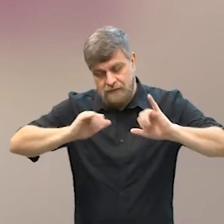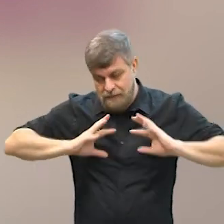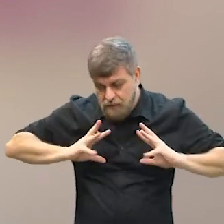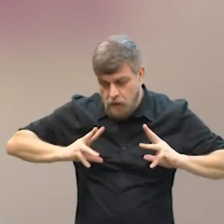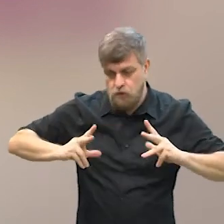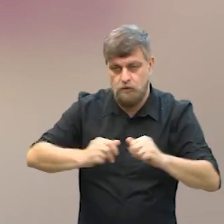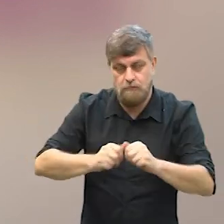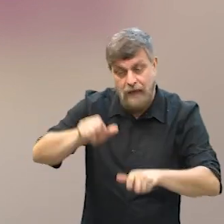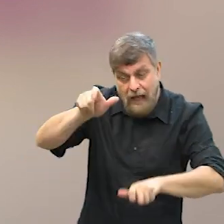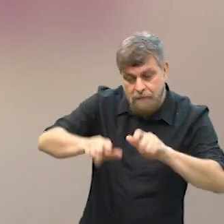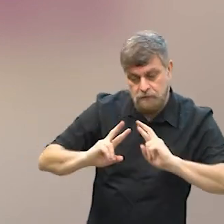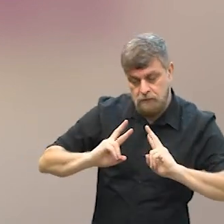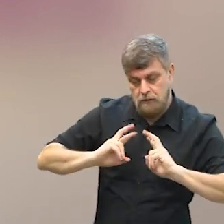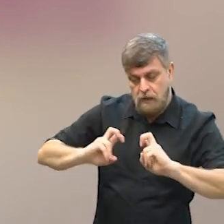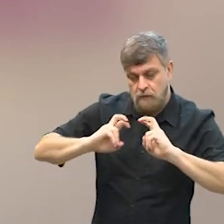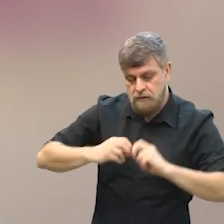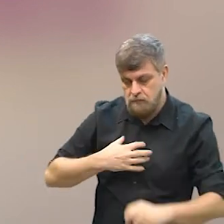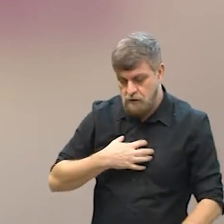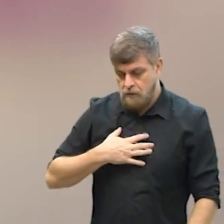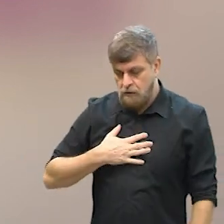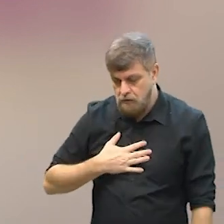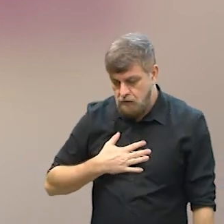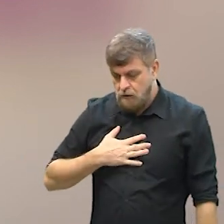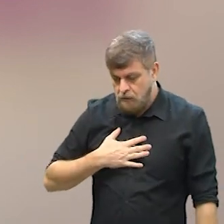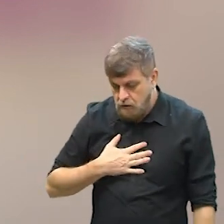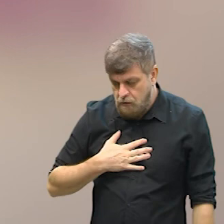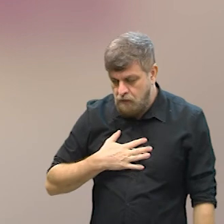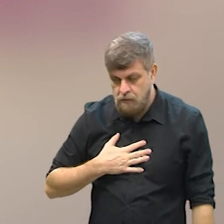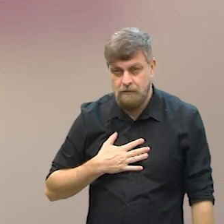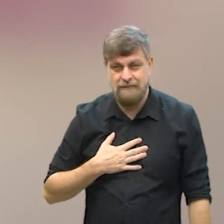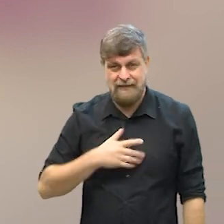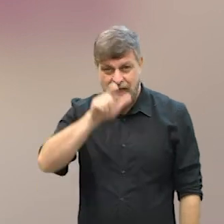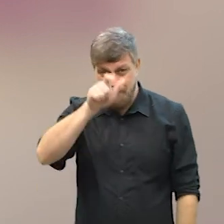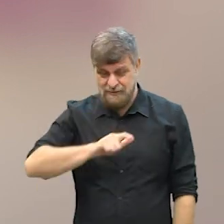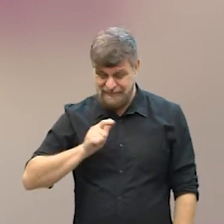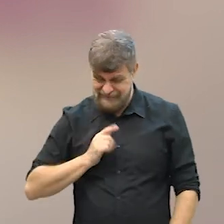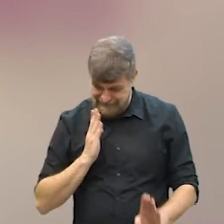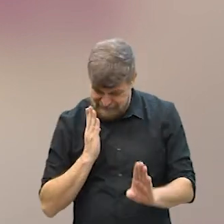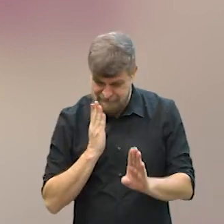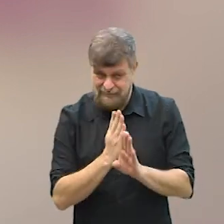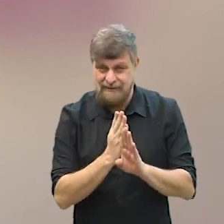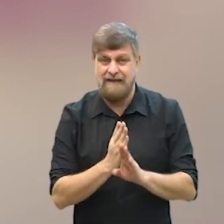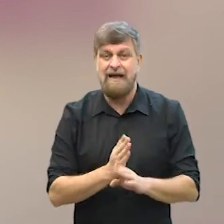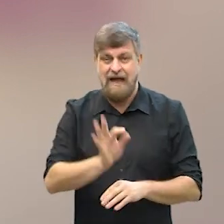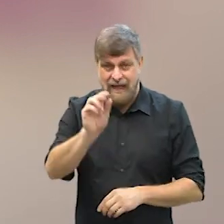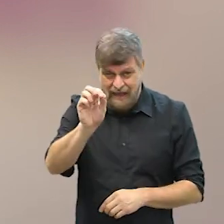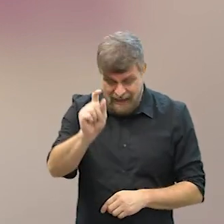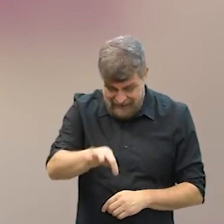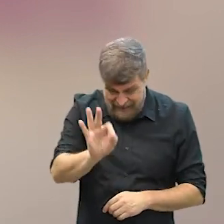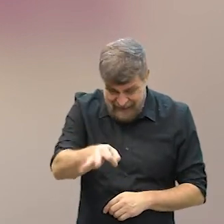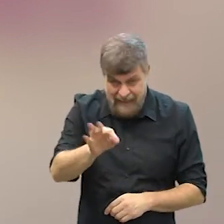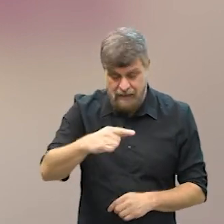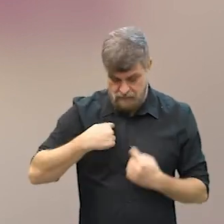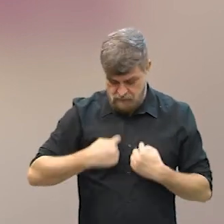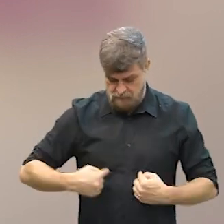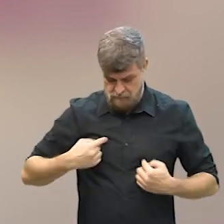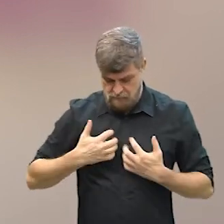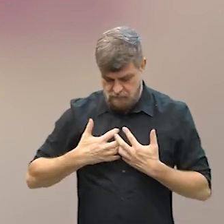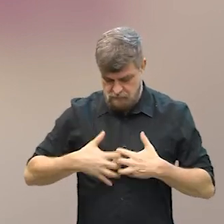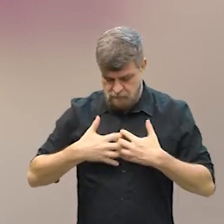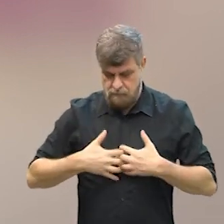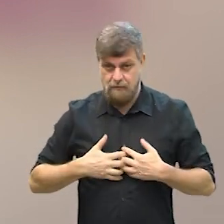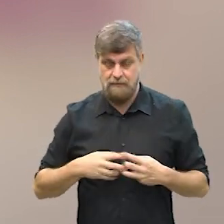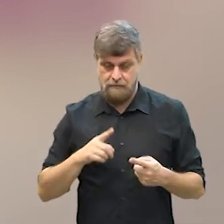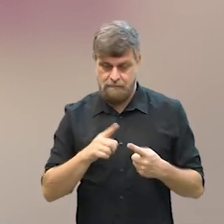orientação genérica para quem tem sintomas desse tipo. E para quem tem o diagnóstico de hipertensão pulmonar, aí sim,